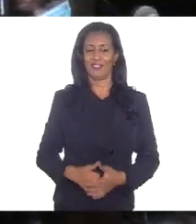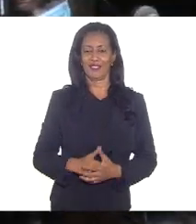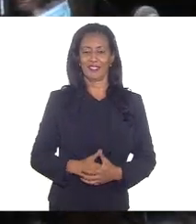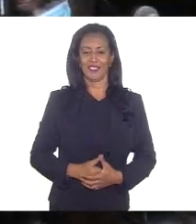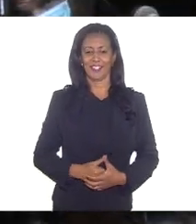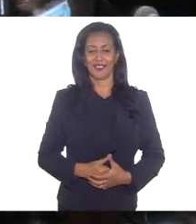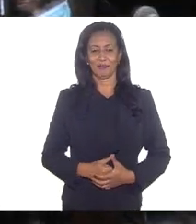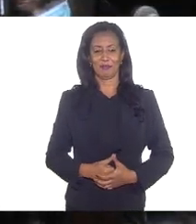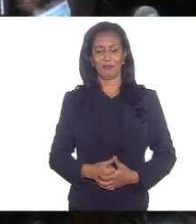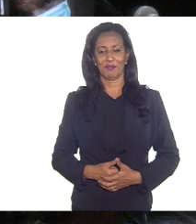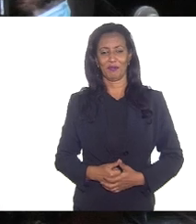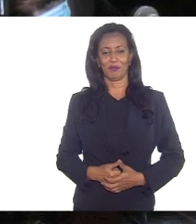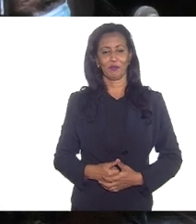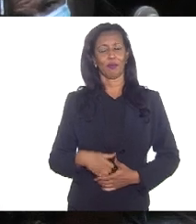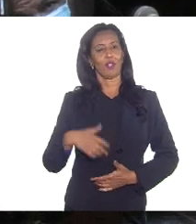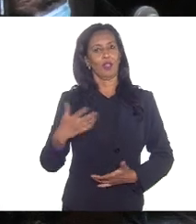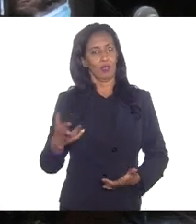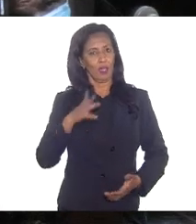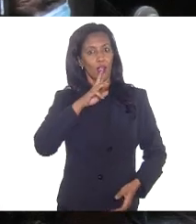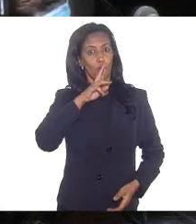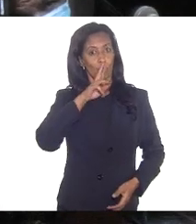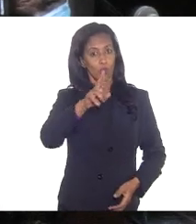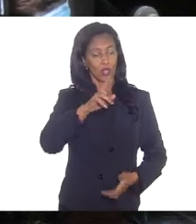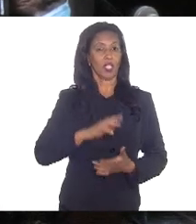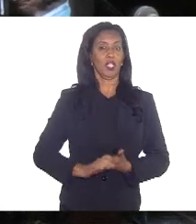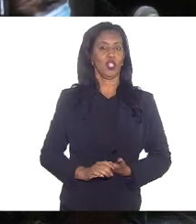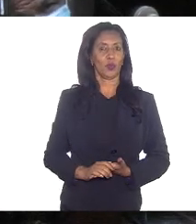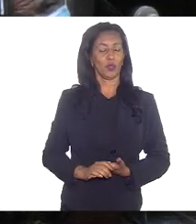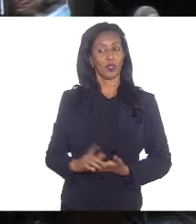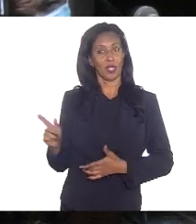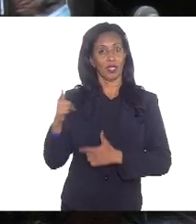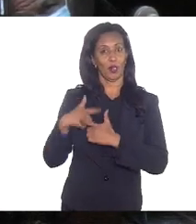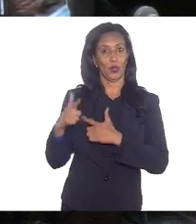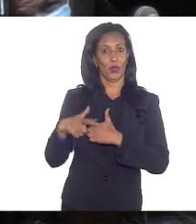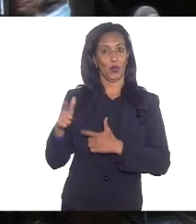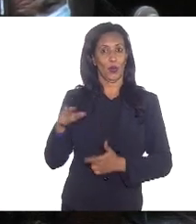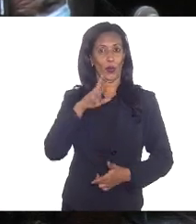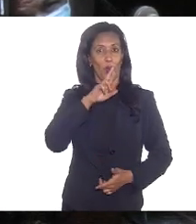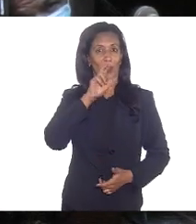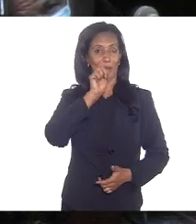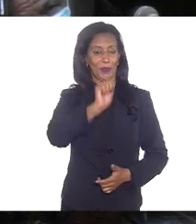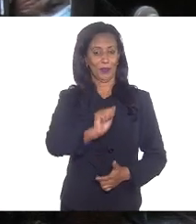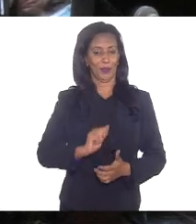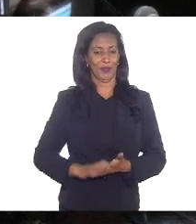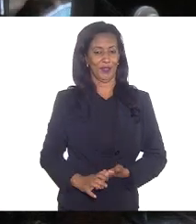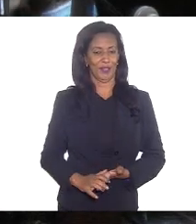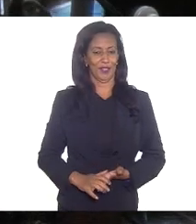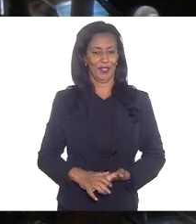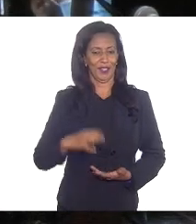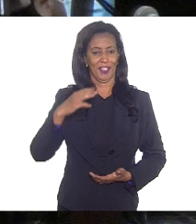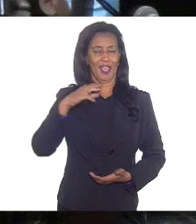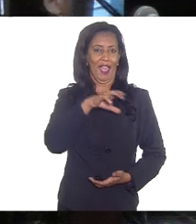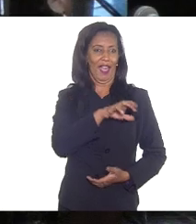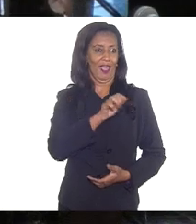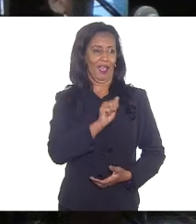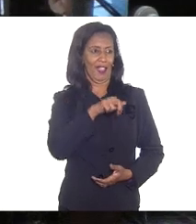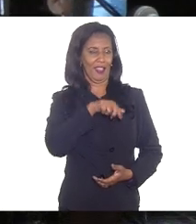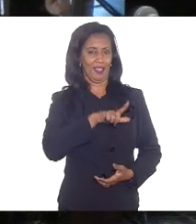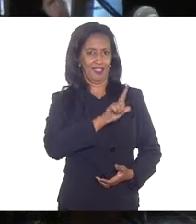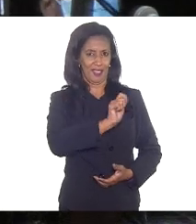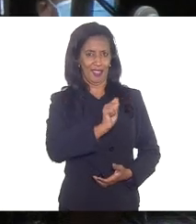Presidente, vou acabar tendo que responder essa insegurança do deputado Amorim. Pela Comissão de Orçamento, deputado Márcio Canella.